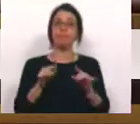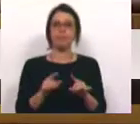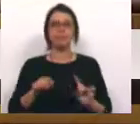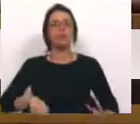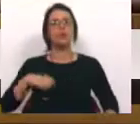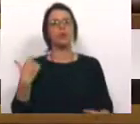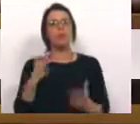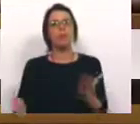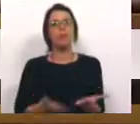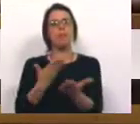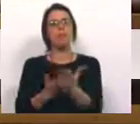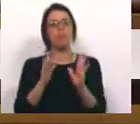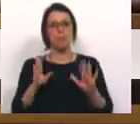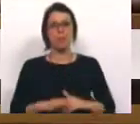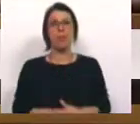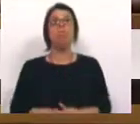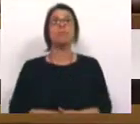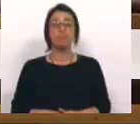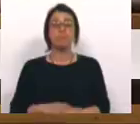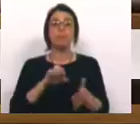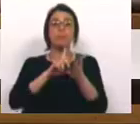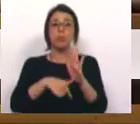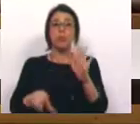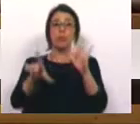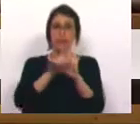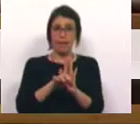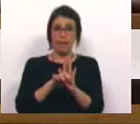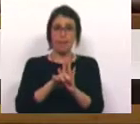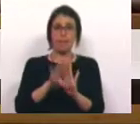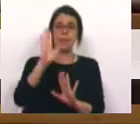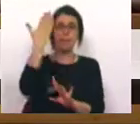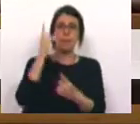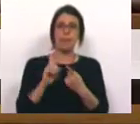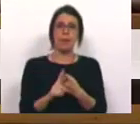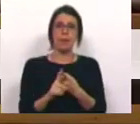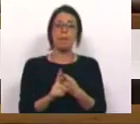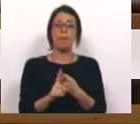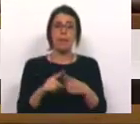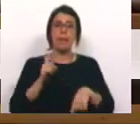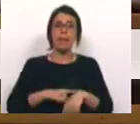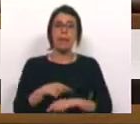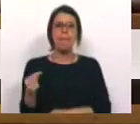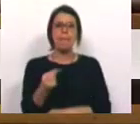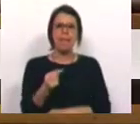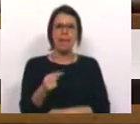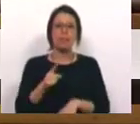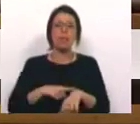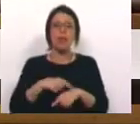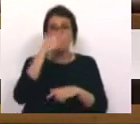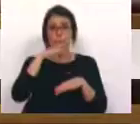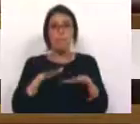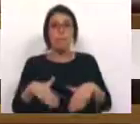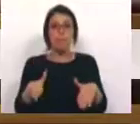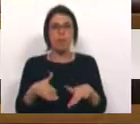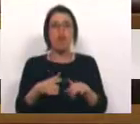os Verdes propõem o seguinte através do seu projeto de lei. Primeiro, que o período mínimo da época